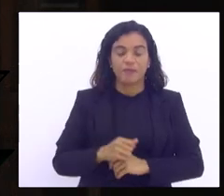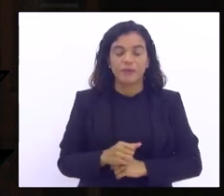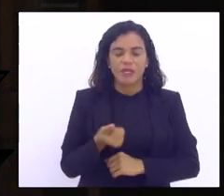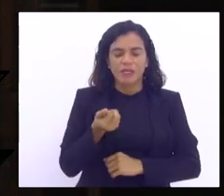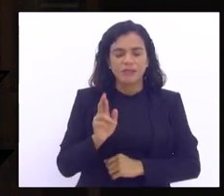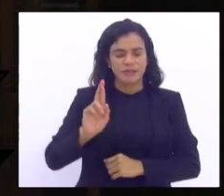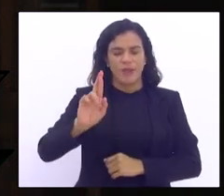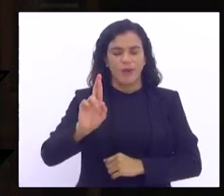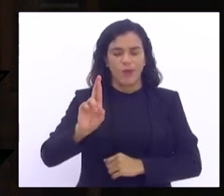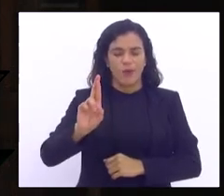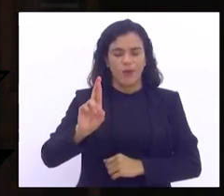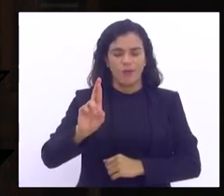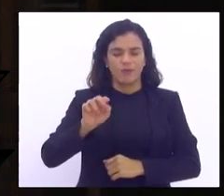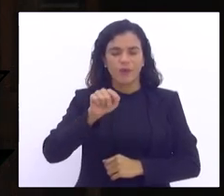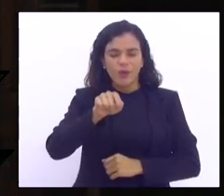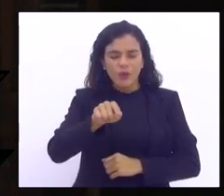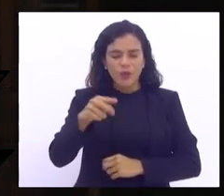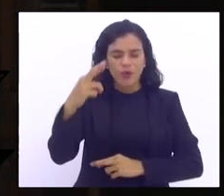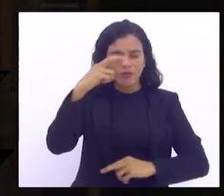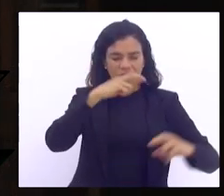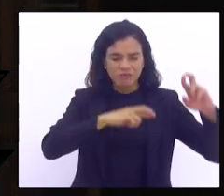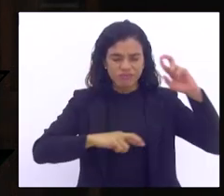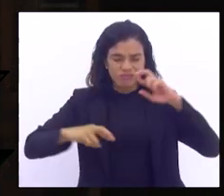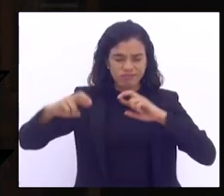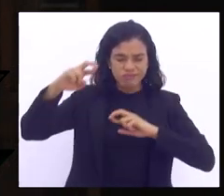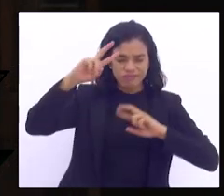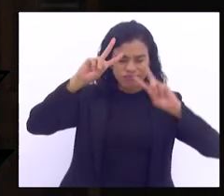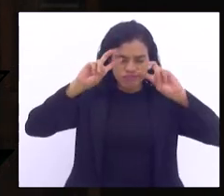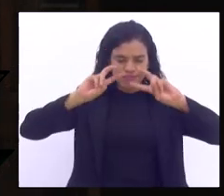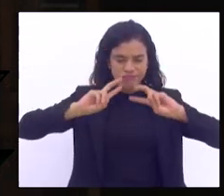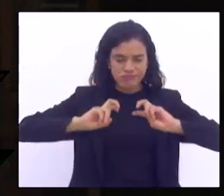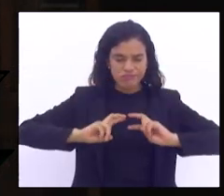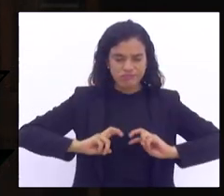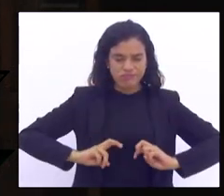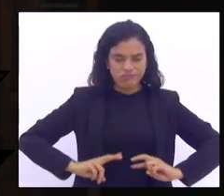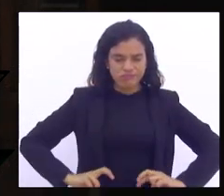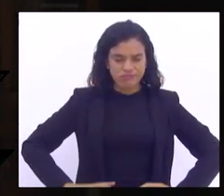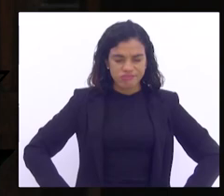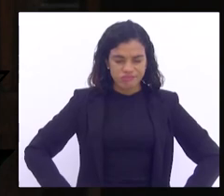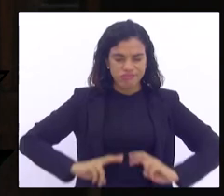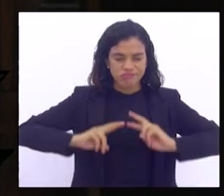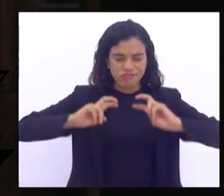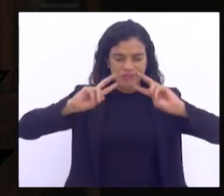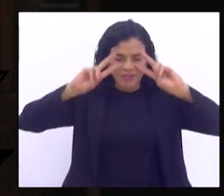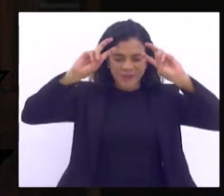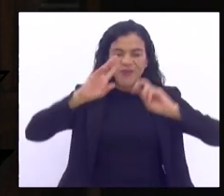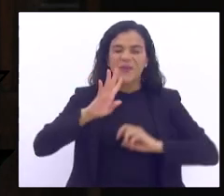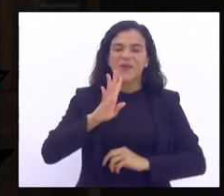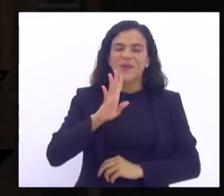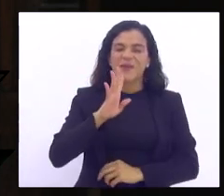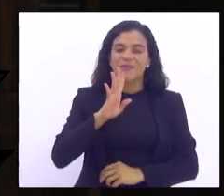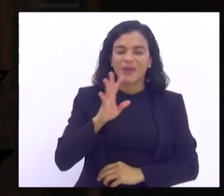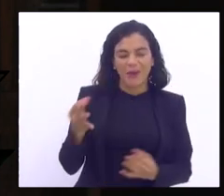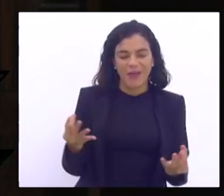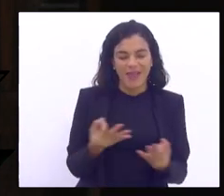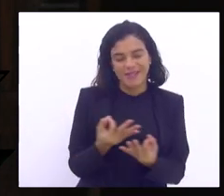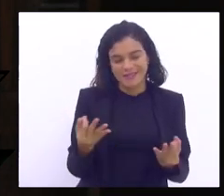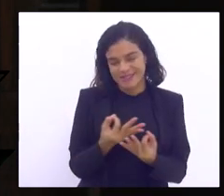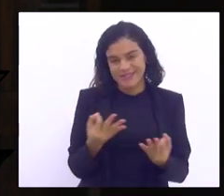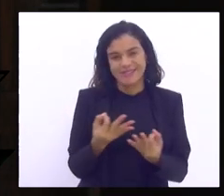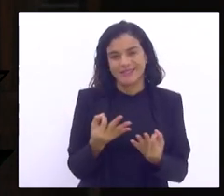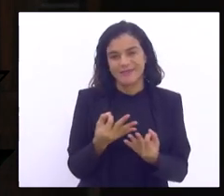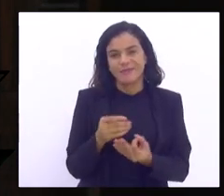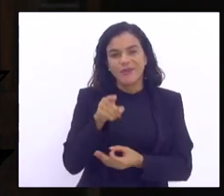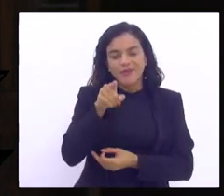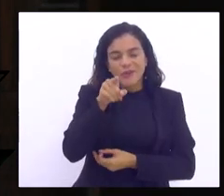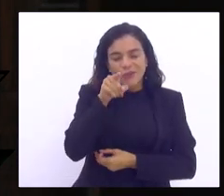Senhor, tu me sondas. Eu sei que tu me sondas. E tu me conheces. Foste tu que